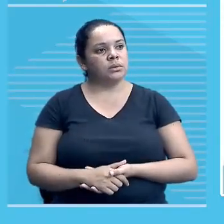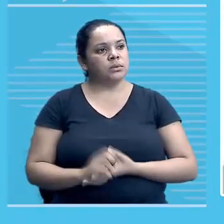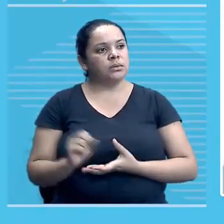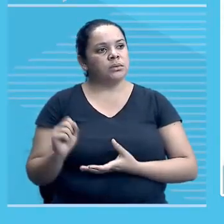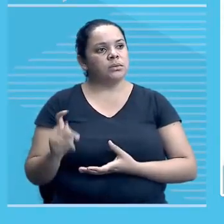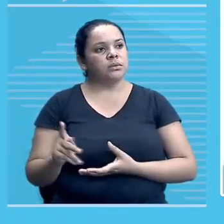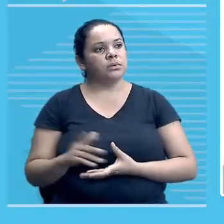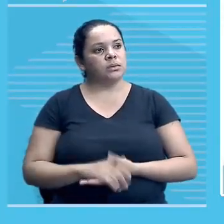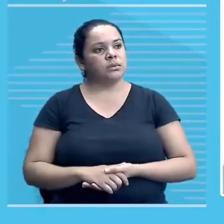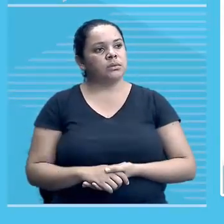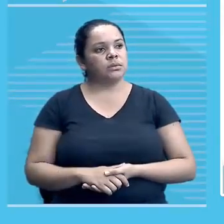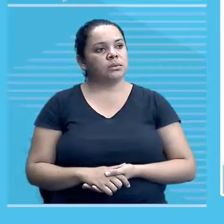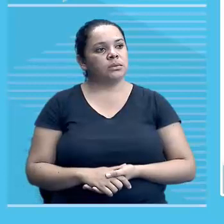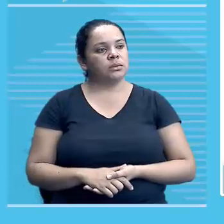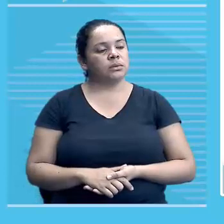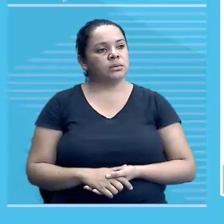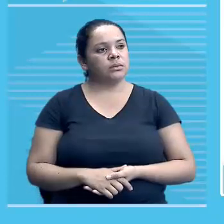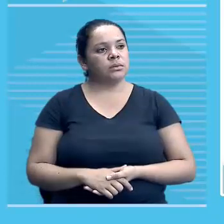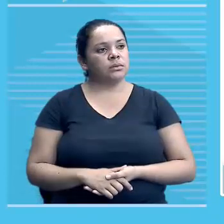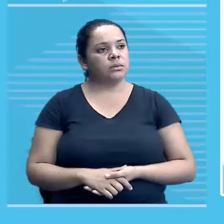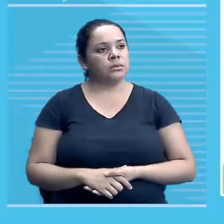Beleza? Agora,